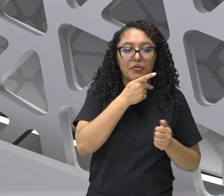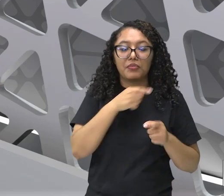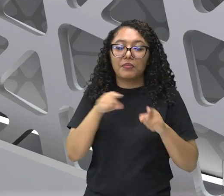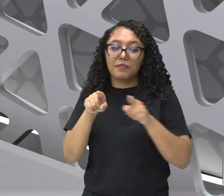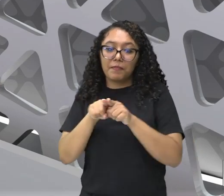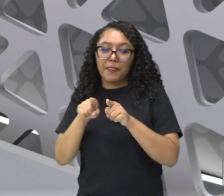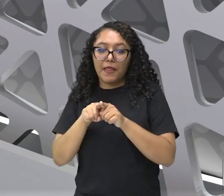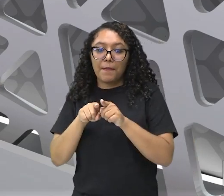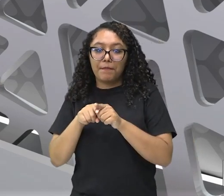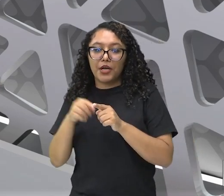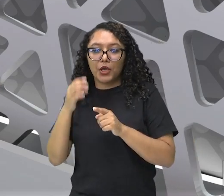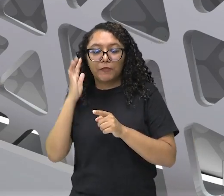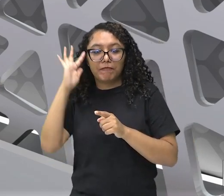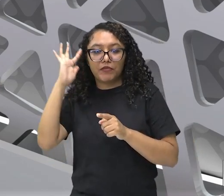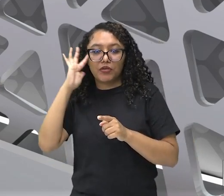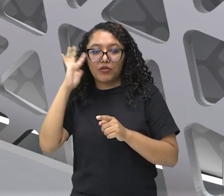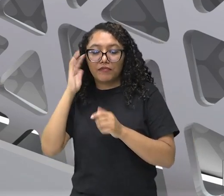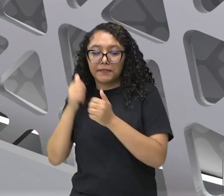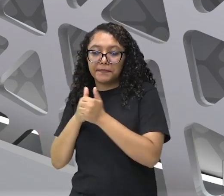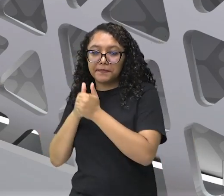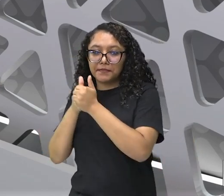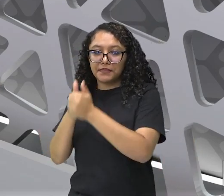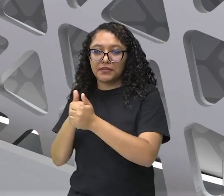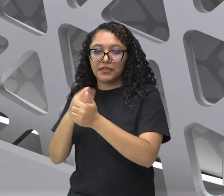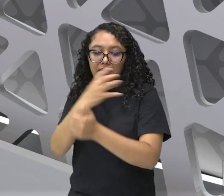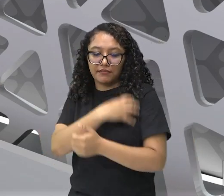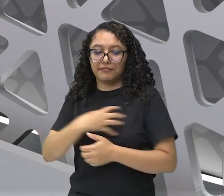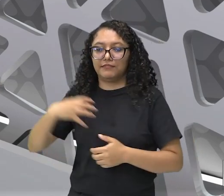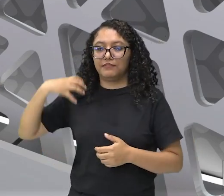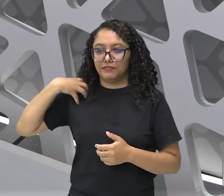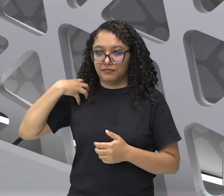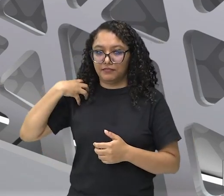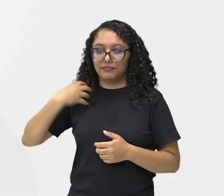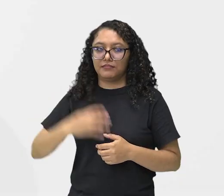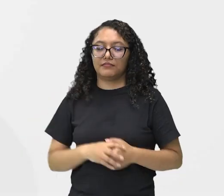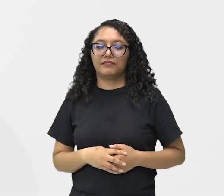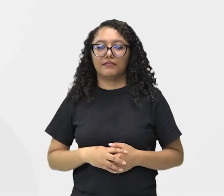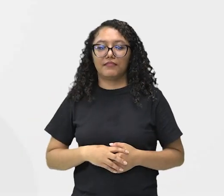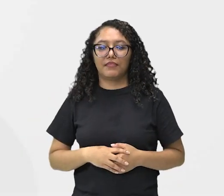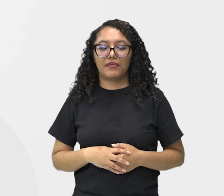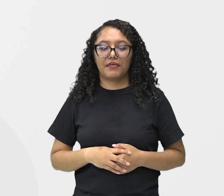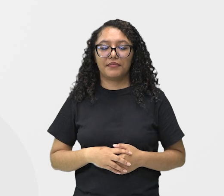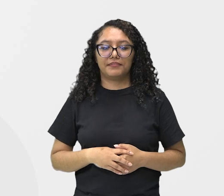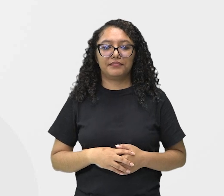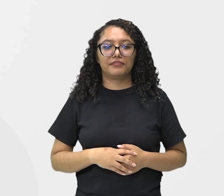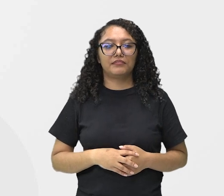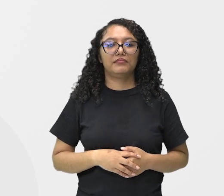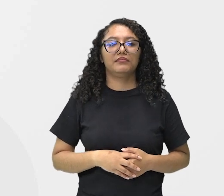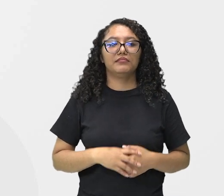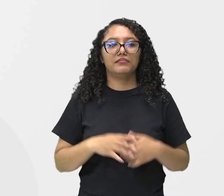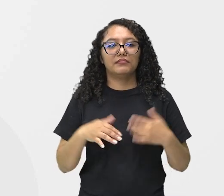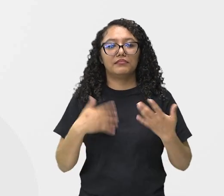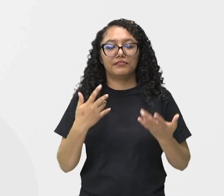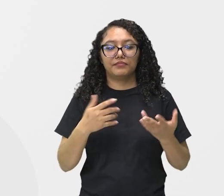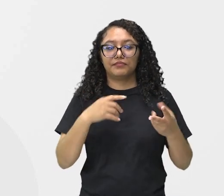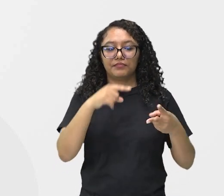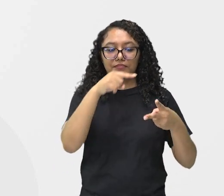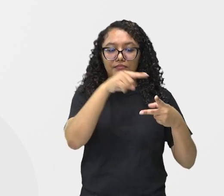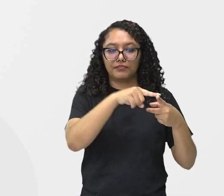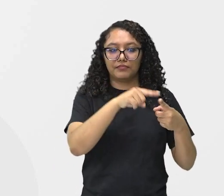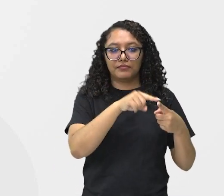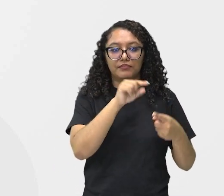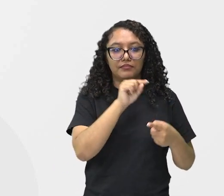seguiam Aristóteles. Então nós vamos continuar e eu já chego lá. Vamos dar uma olhada aí na imanência e na transcendência. A